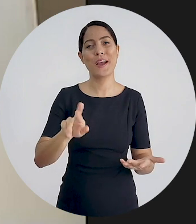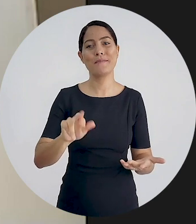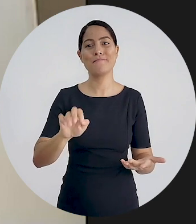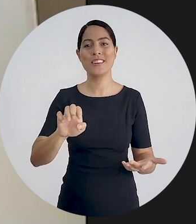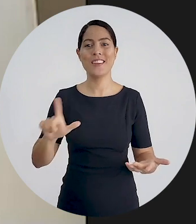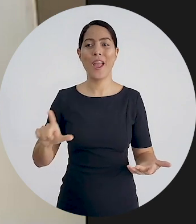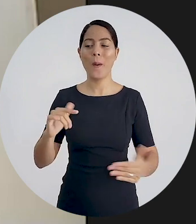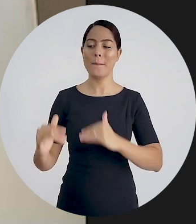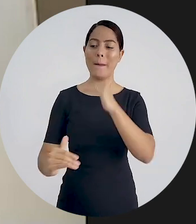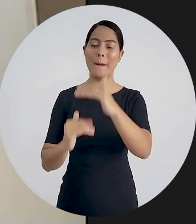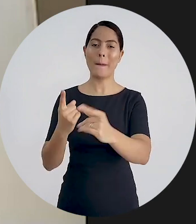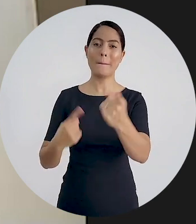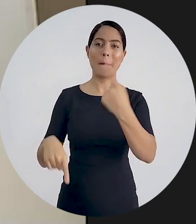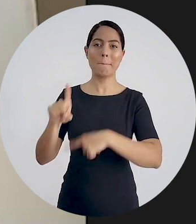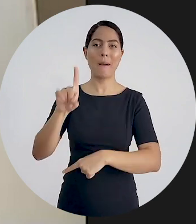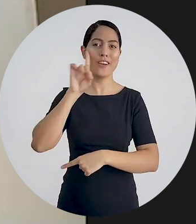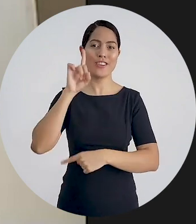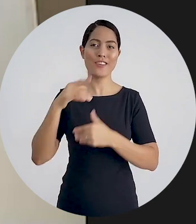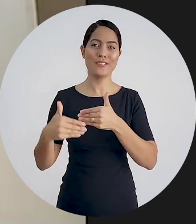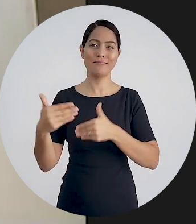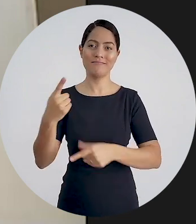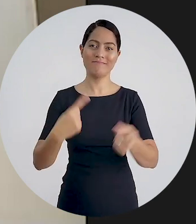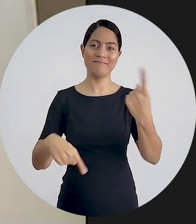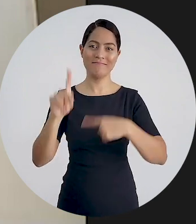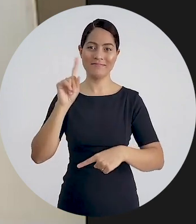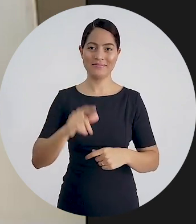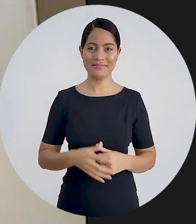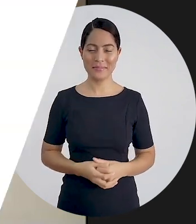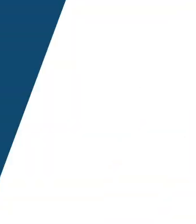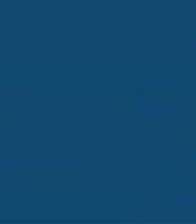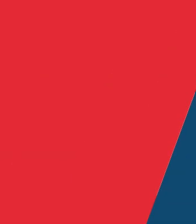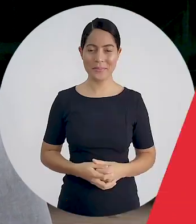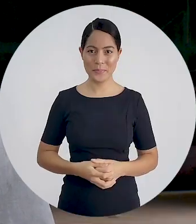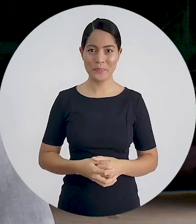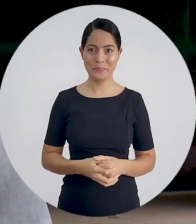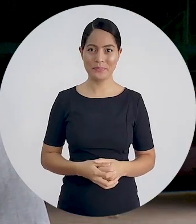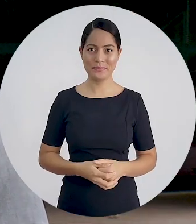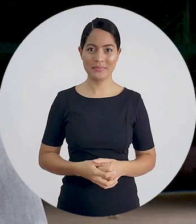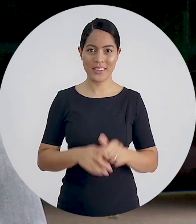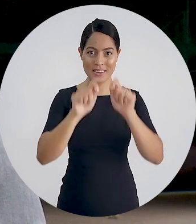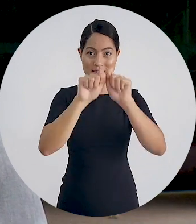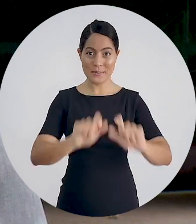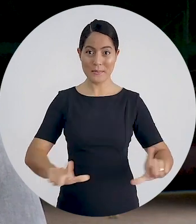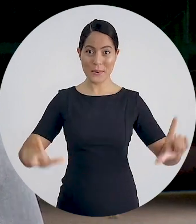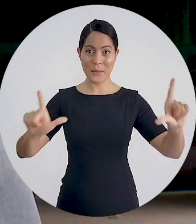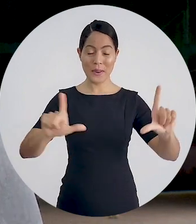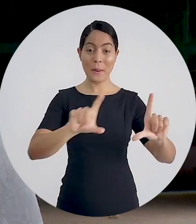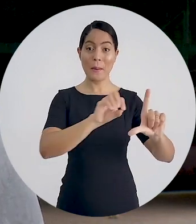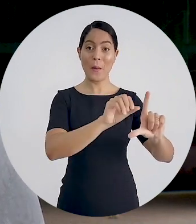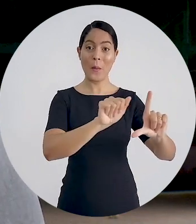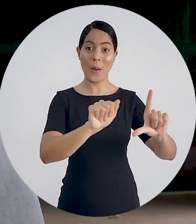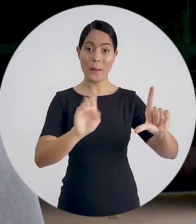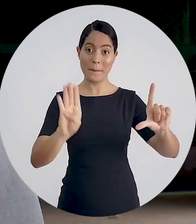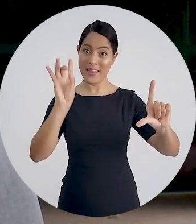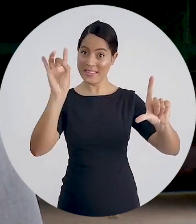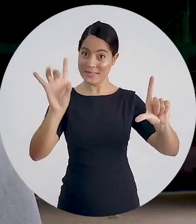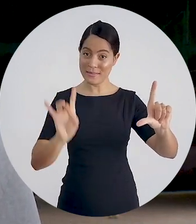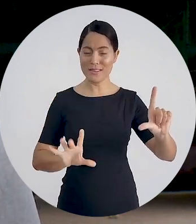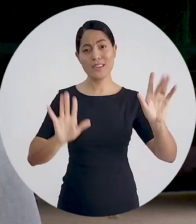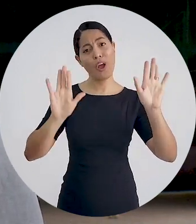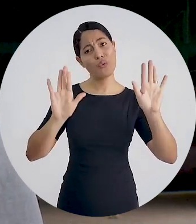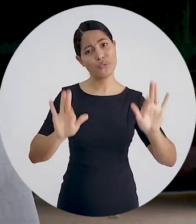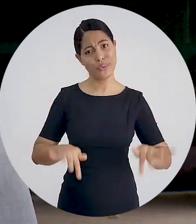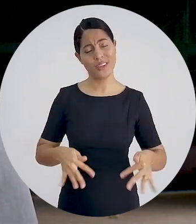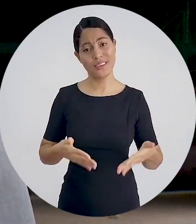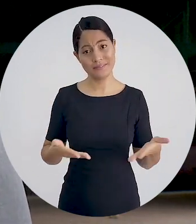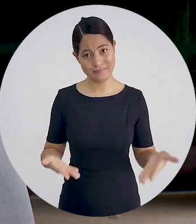e sempre com ganhos e evoluções no dia a dia mesmo. Este programa especial da Ordem dos Advogados do